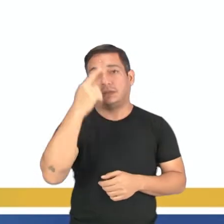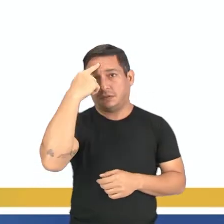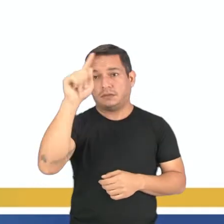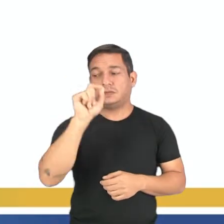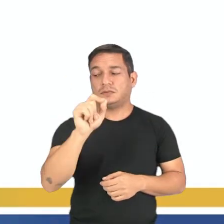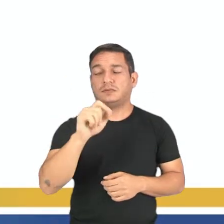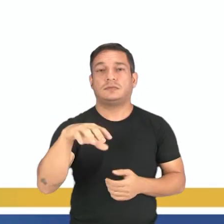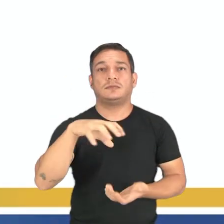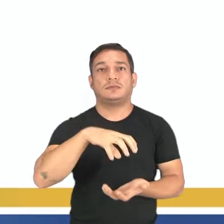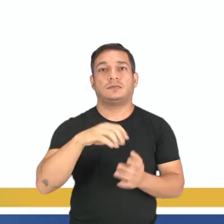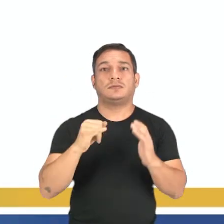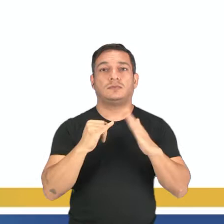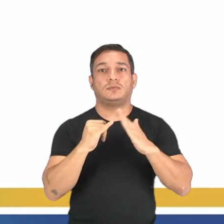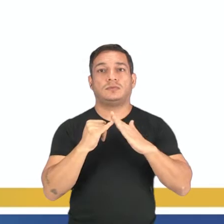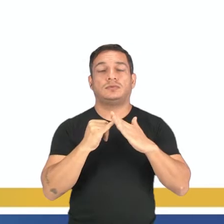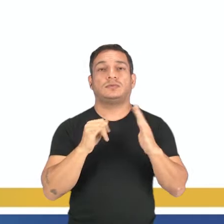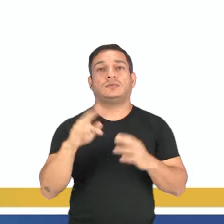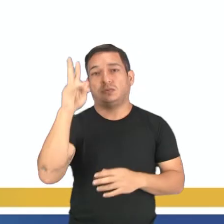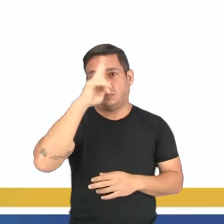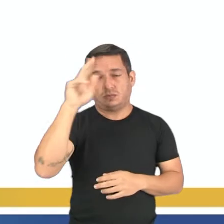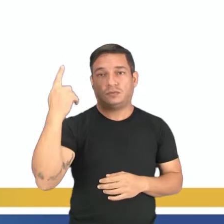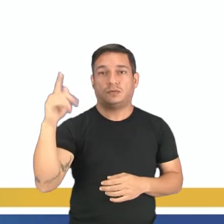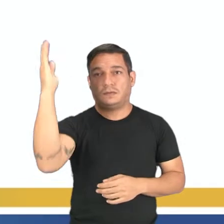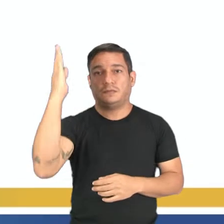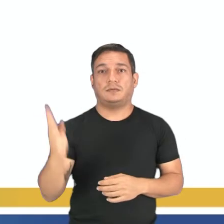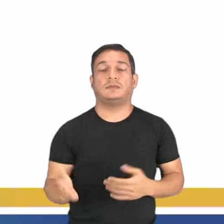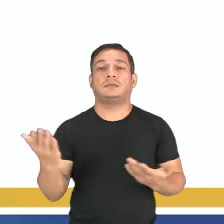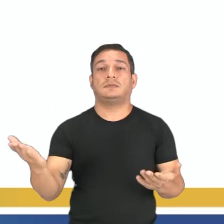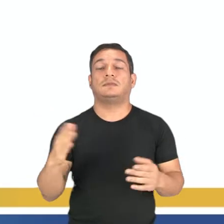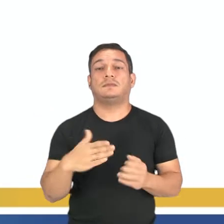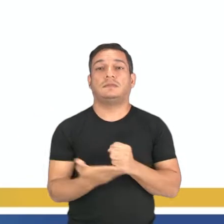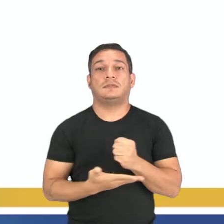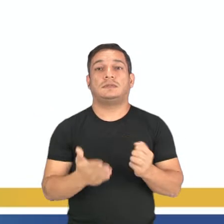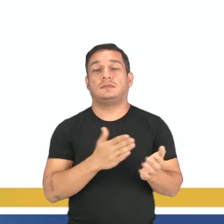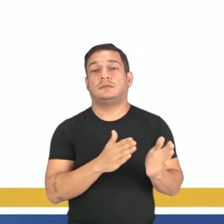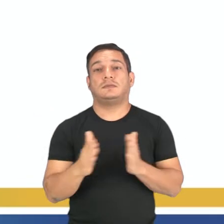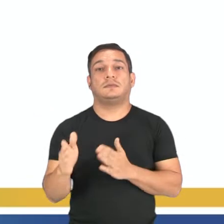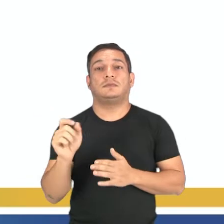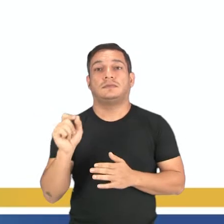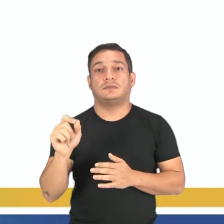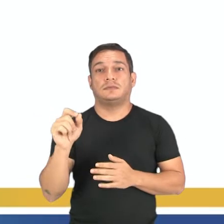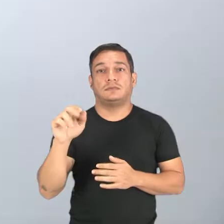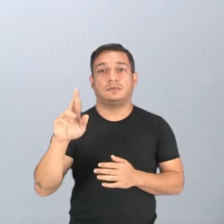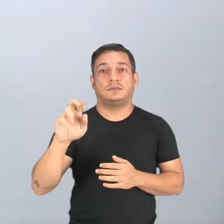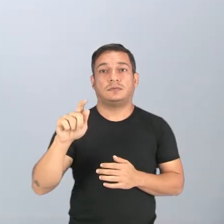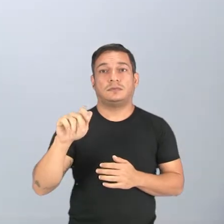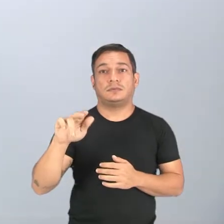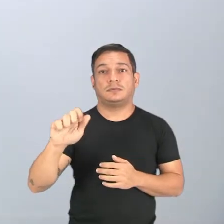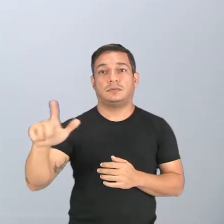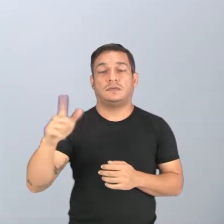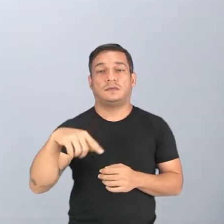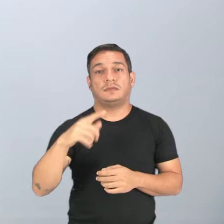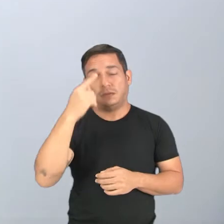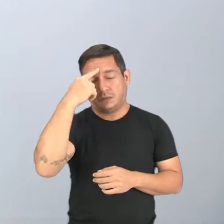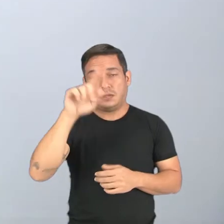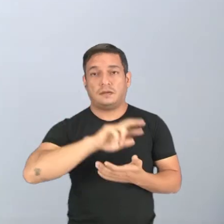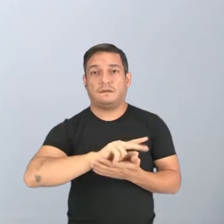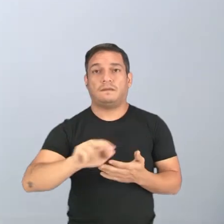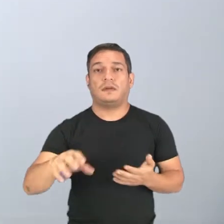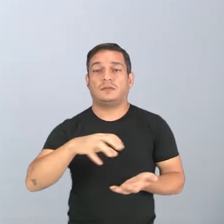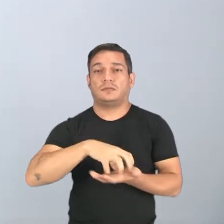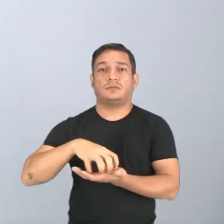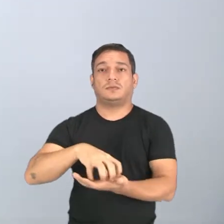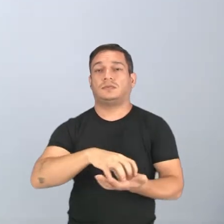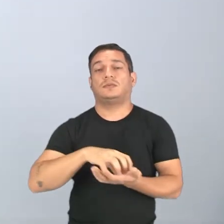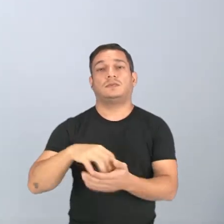criação do Instituto Histórico e Geográfico Brasileiro. Então, a partir da regência, a partir do período regencial, vão ser criados vários